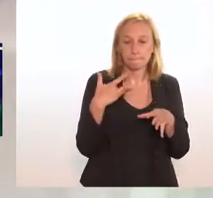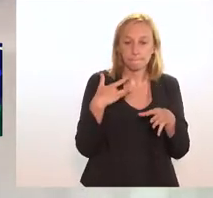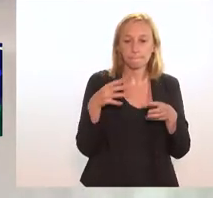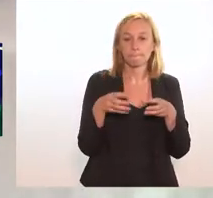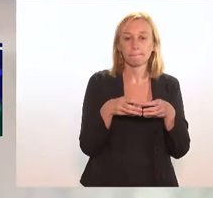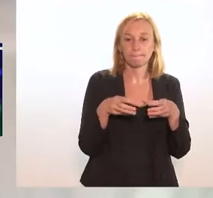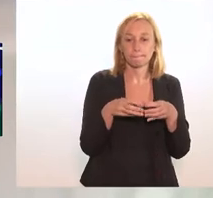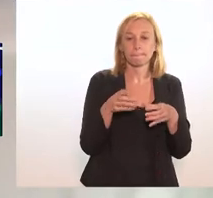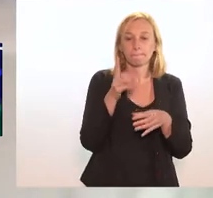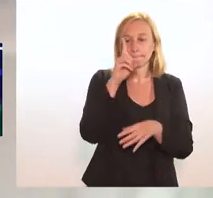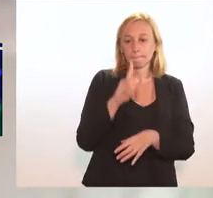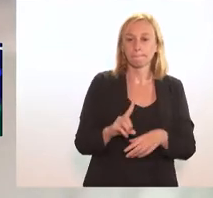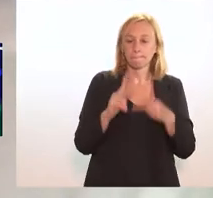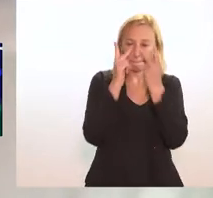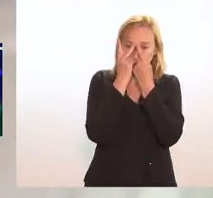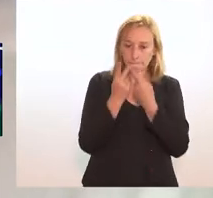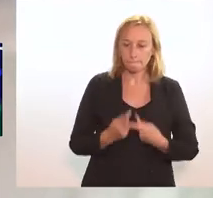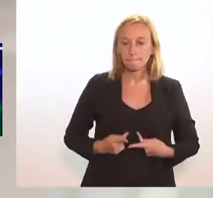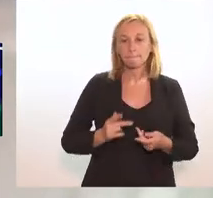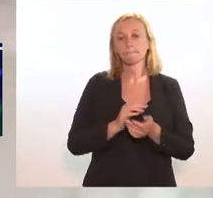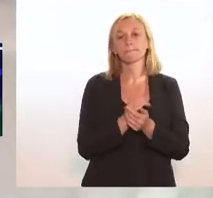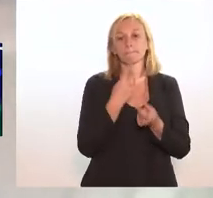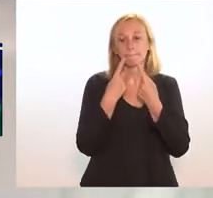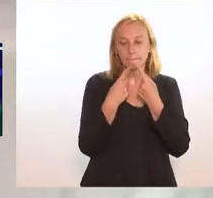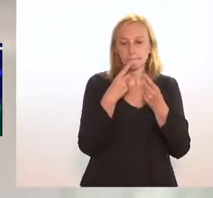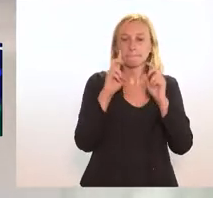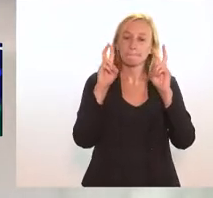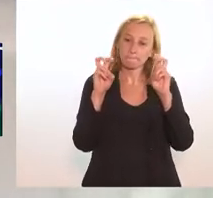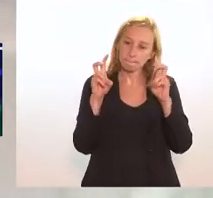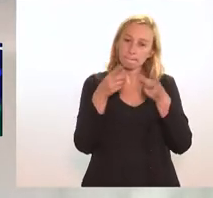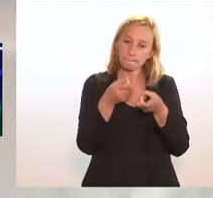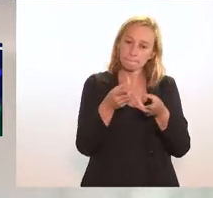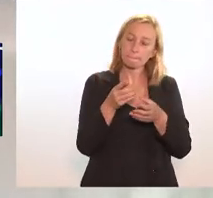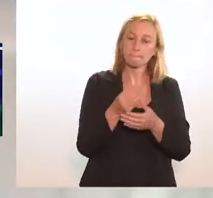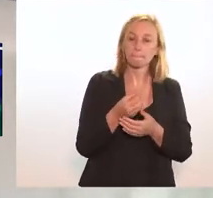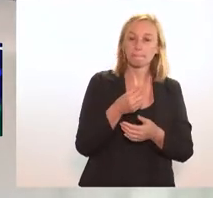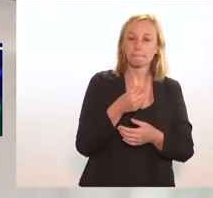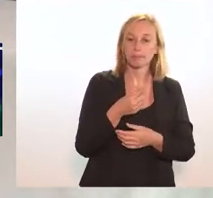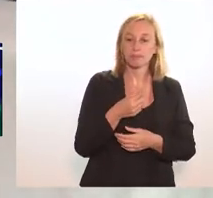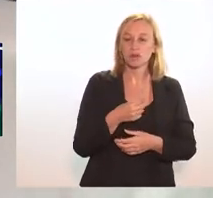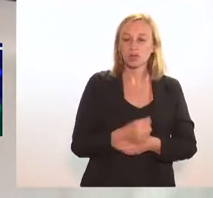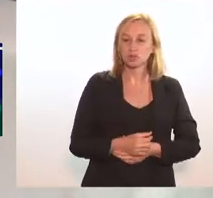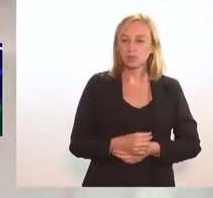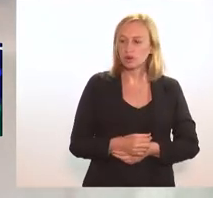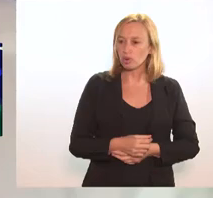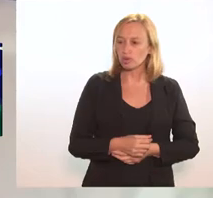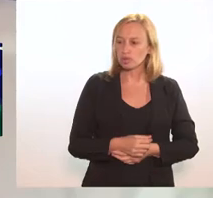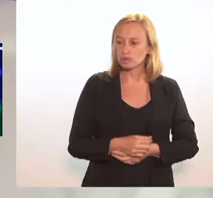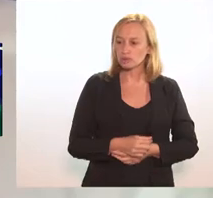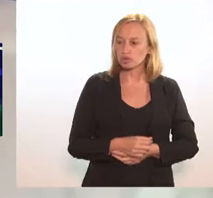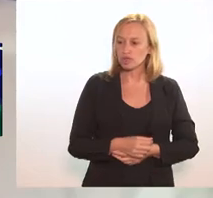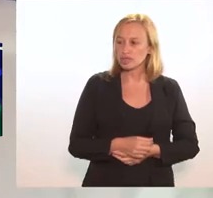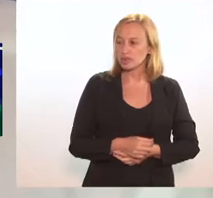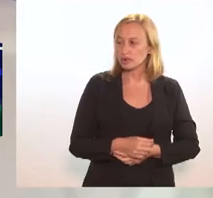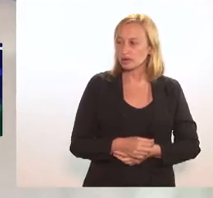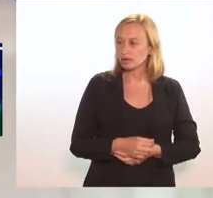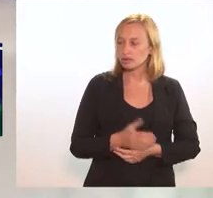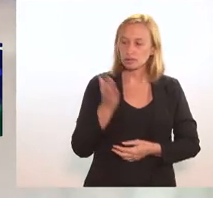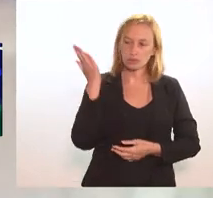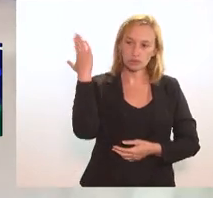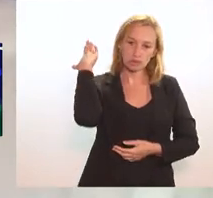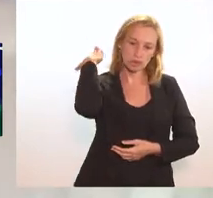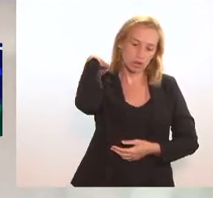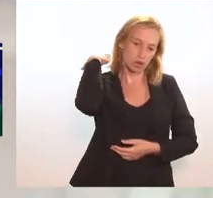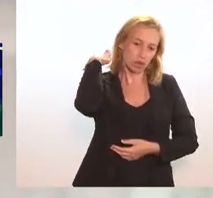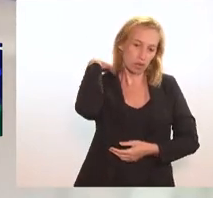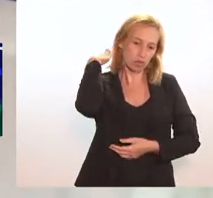de Direitos Humanos, e discutimos a questão da tuberculose no nosso estado. E eu propus,